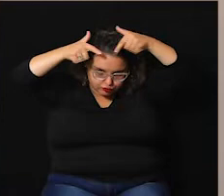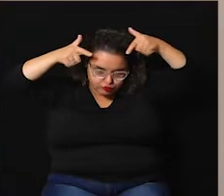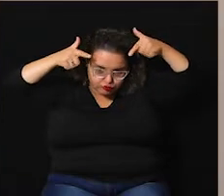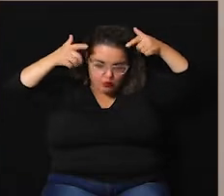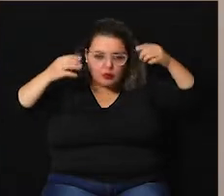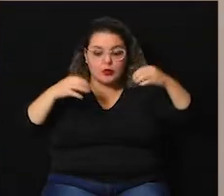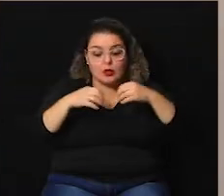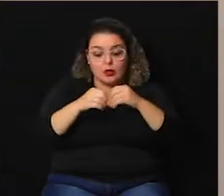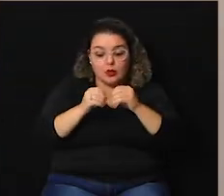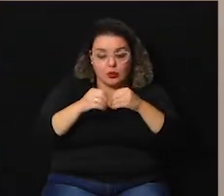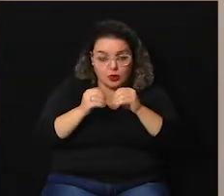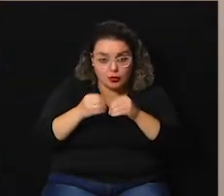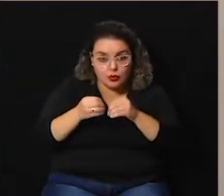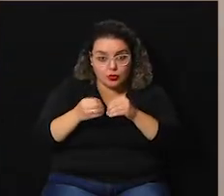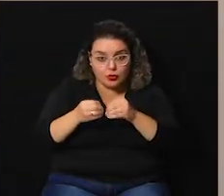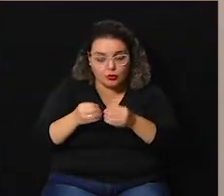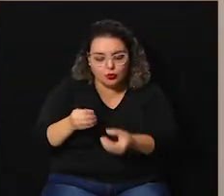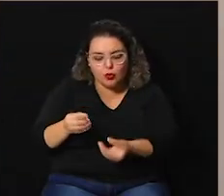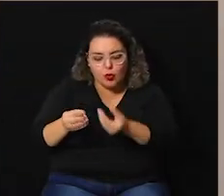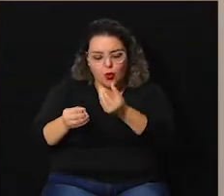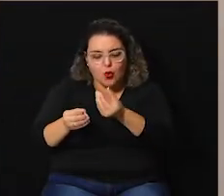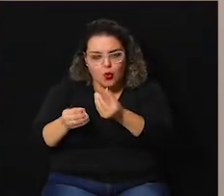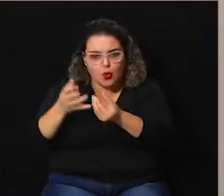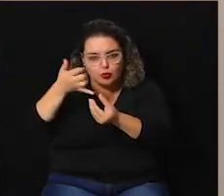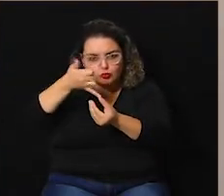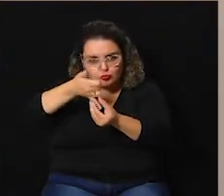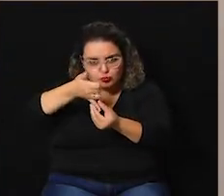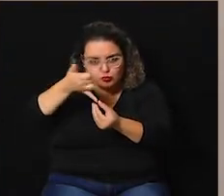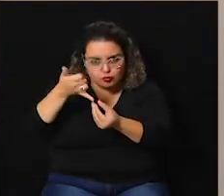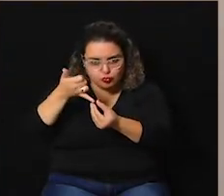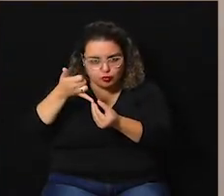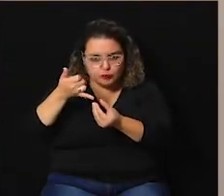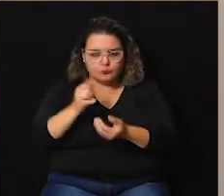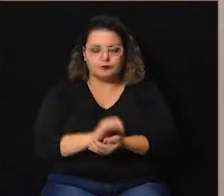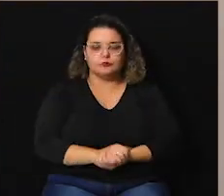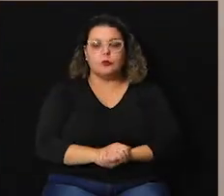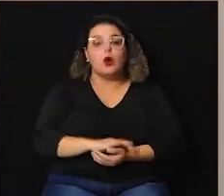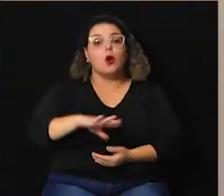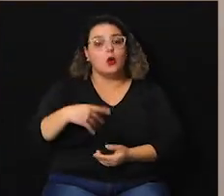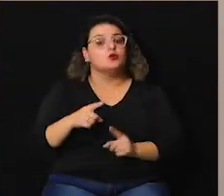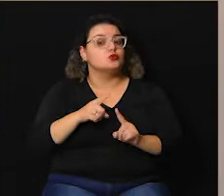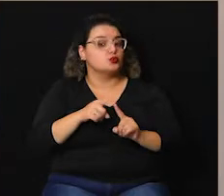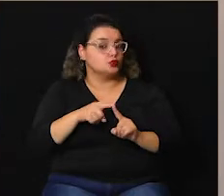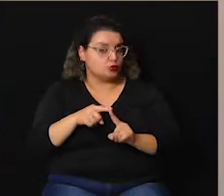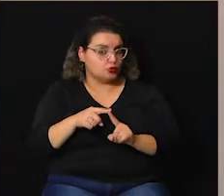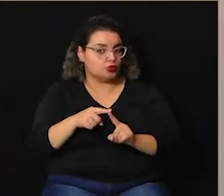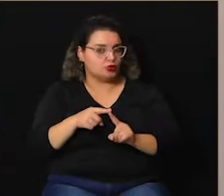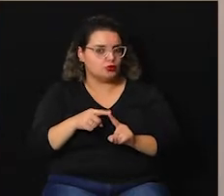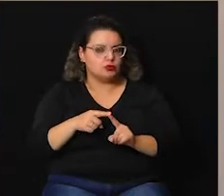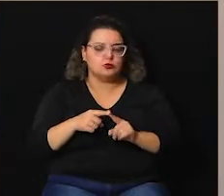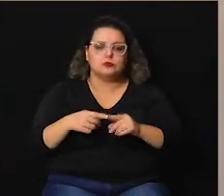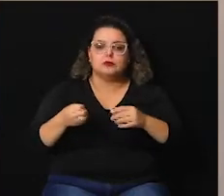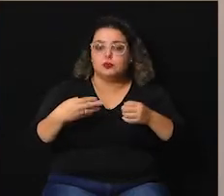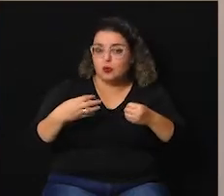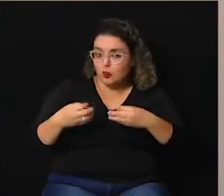do microscópio do bulbo. Então, quando a gente faz esse tipo de exame, o diagnóstico